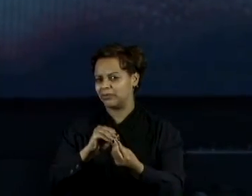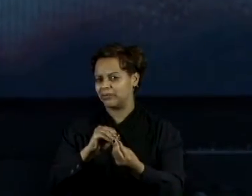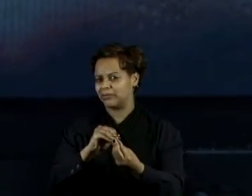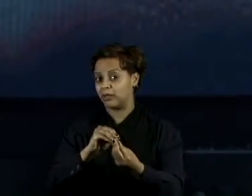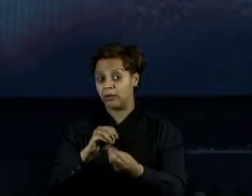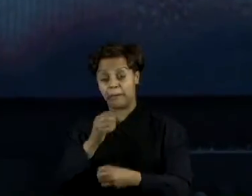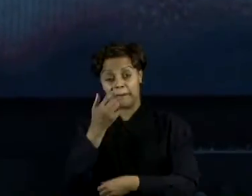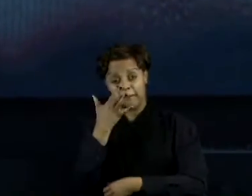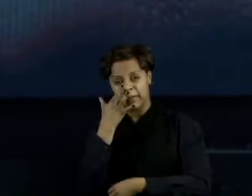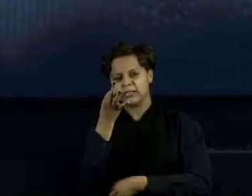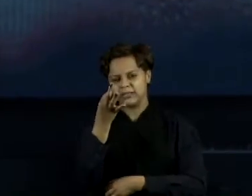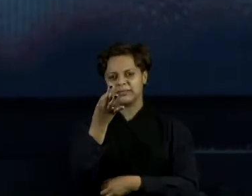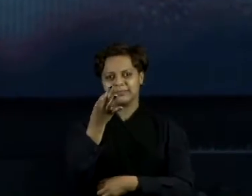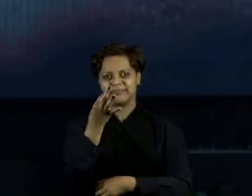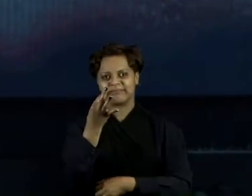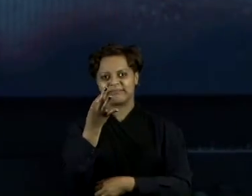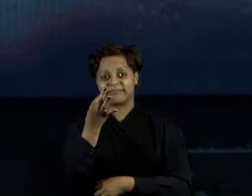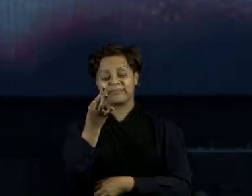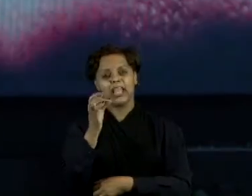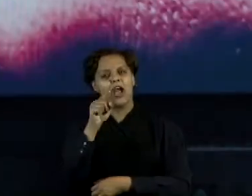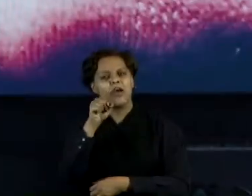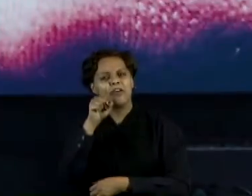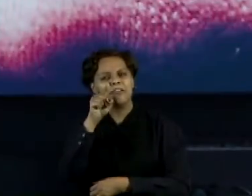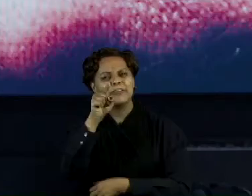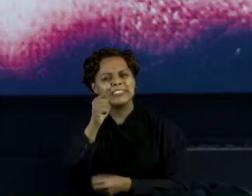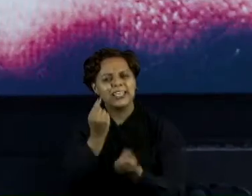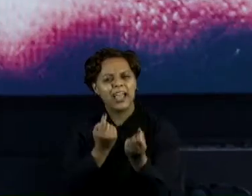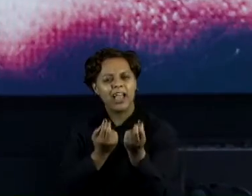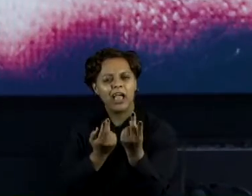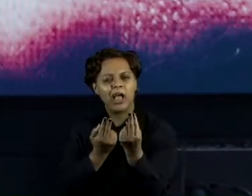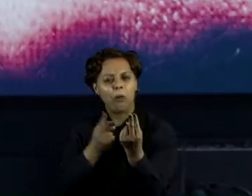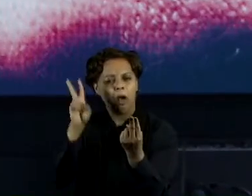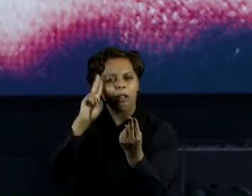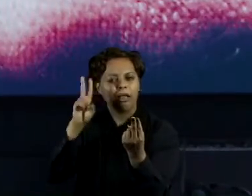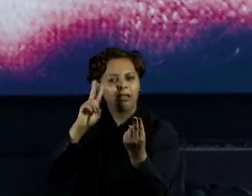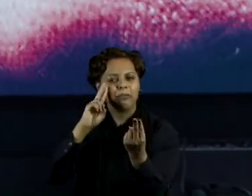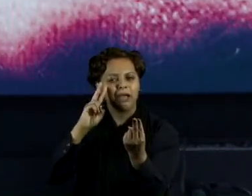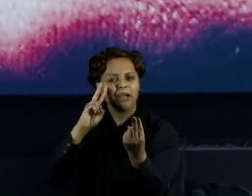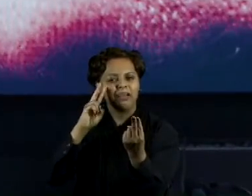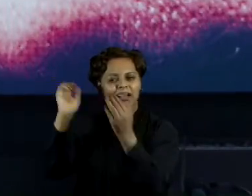você é aquela rocha de mármore.